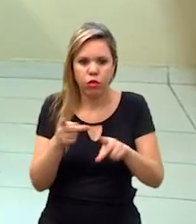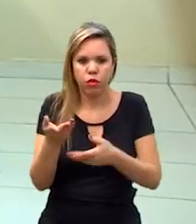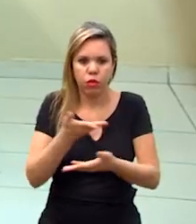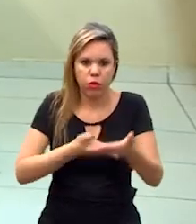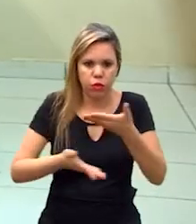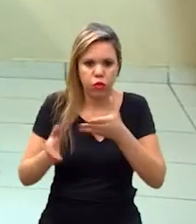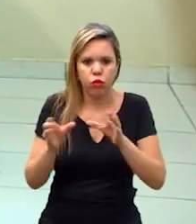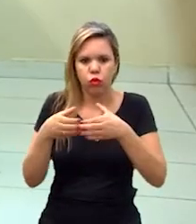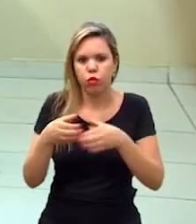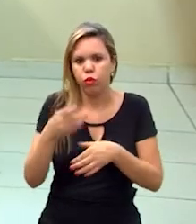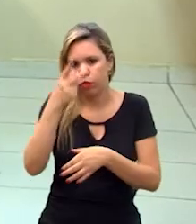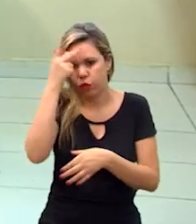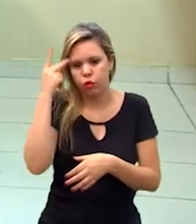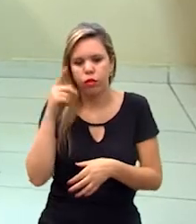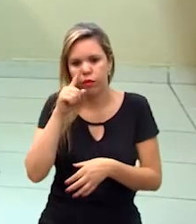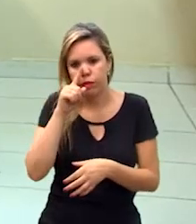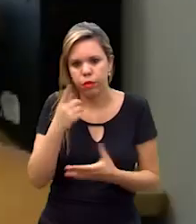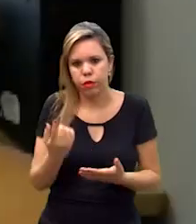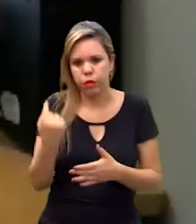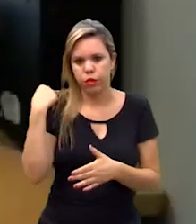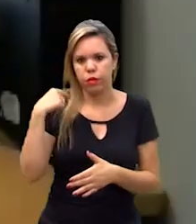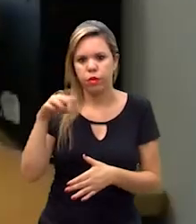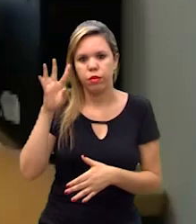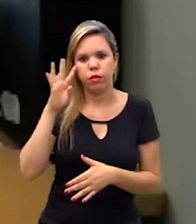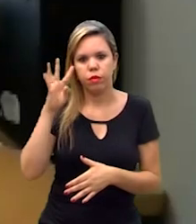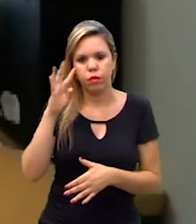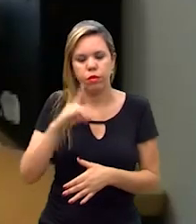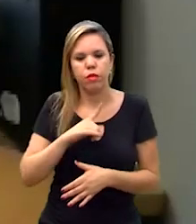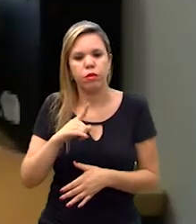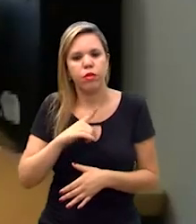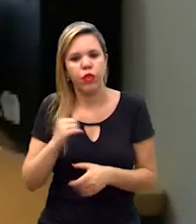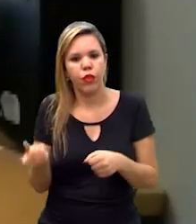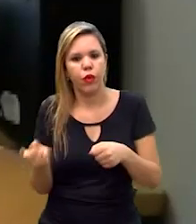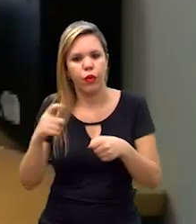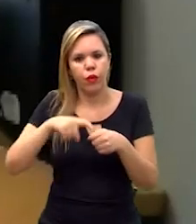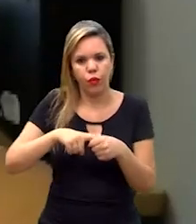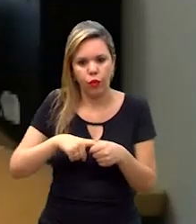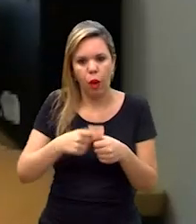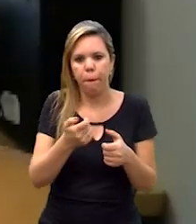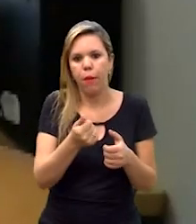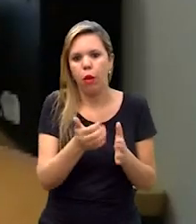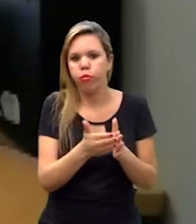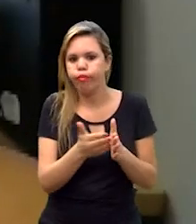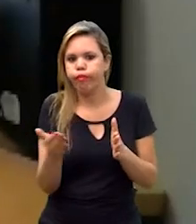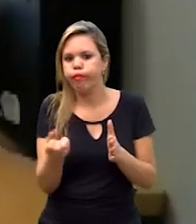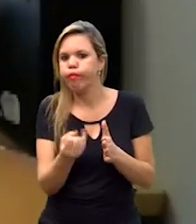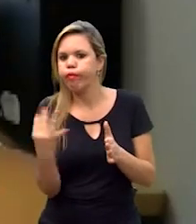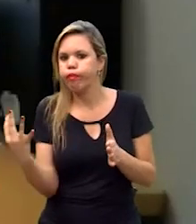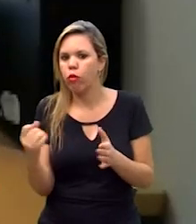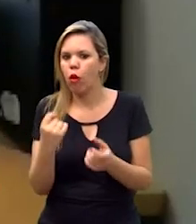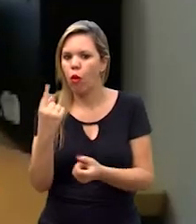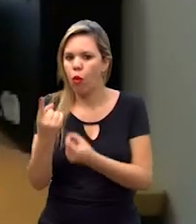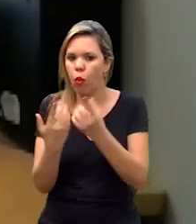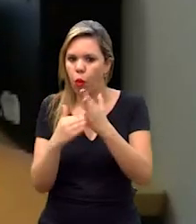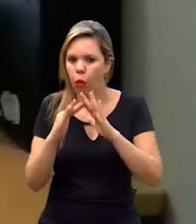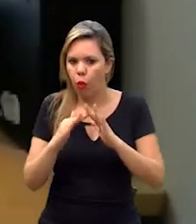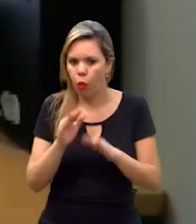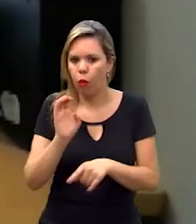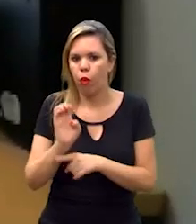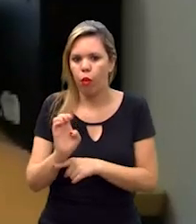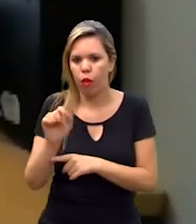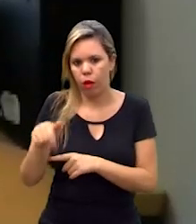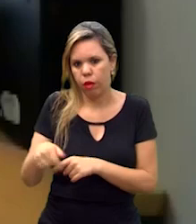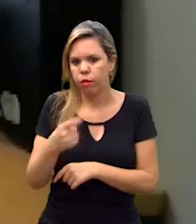que coabitam com pessoas do grupo de risco. Na última quarta-feira, nós tivemos a volta parcial de